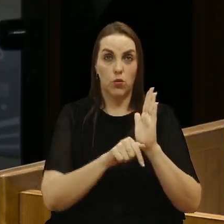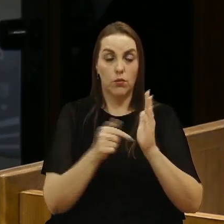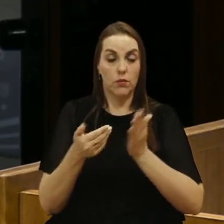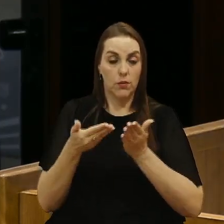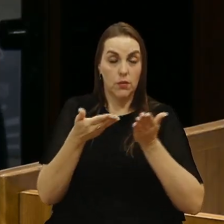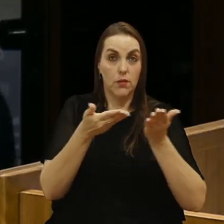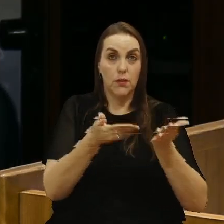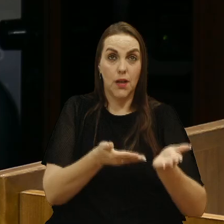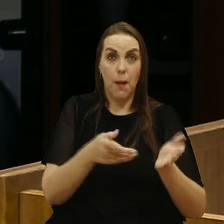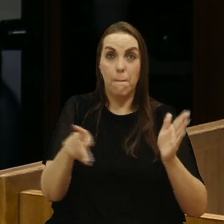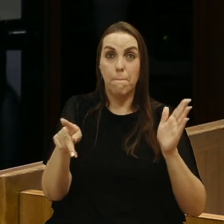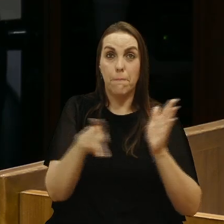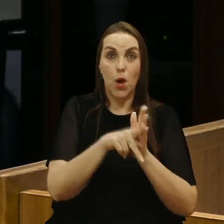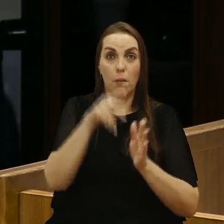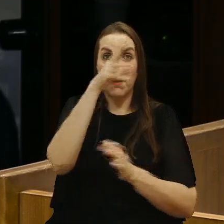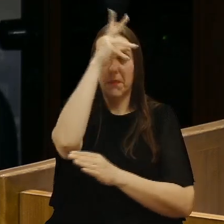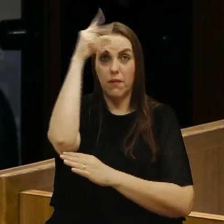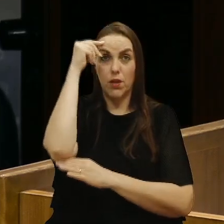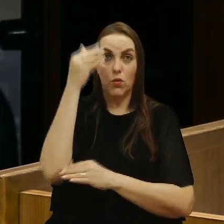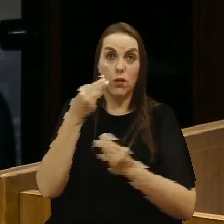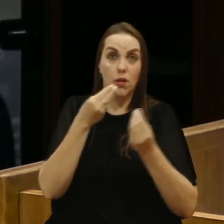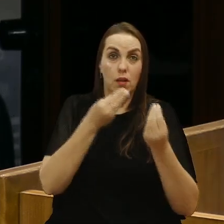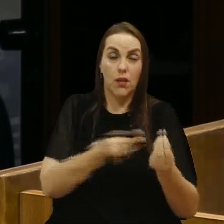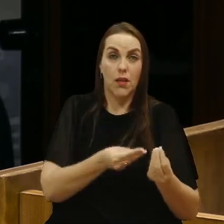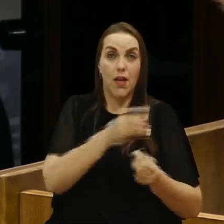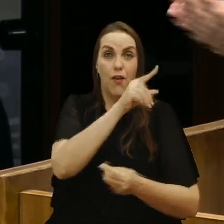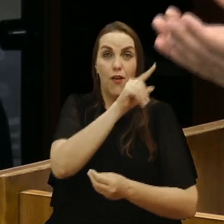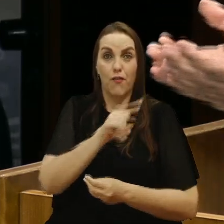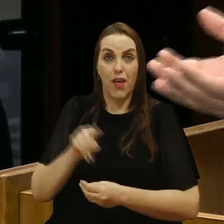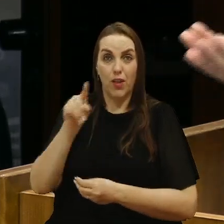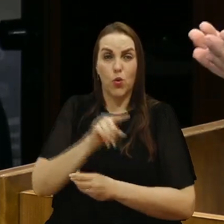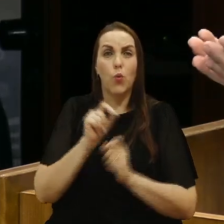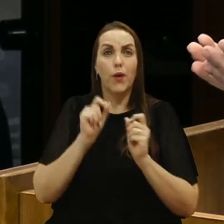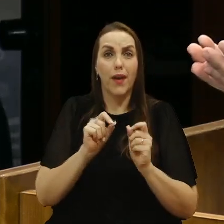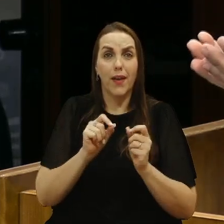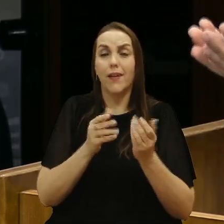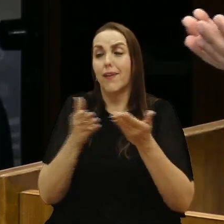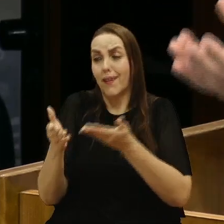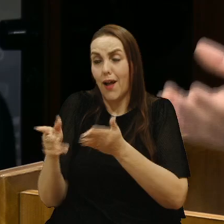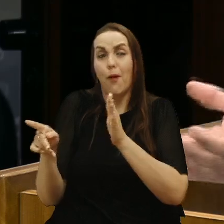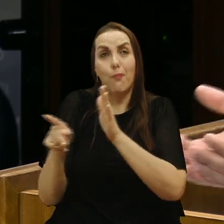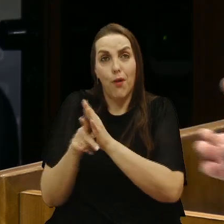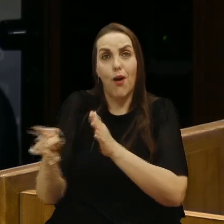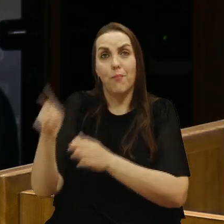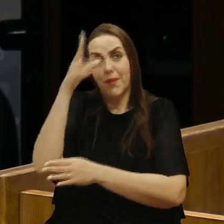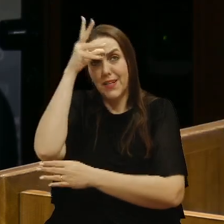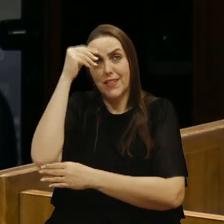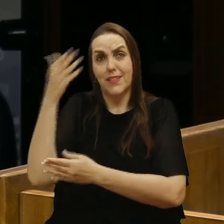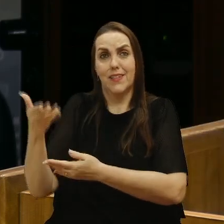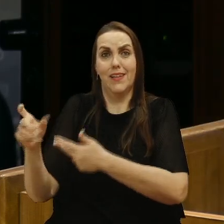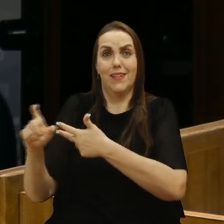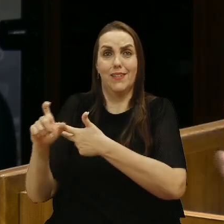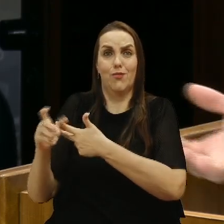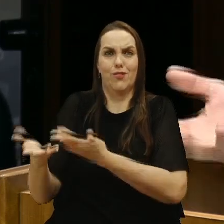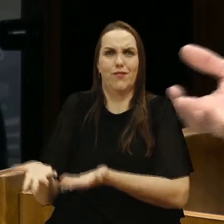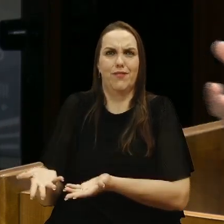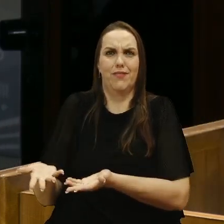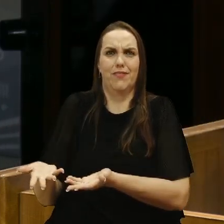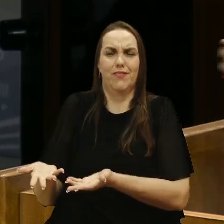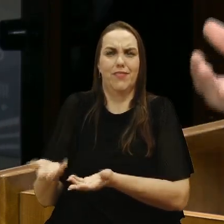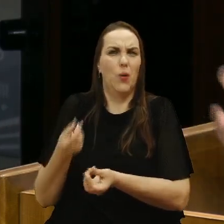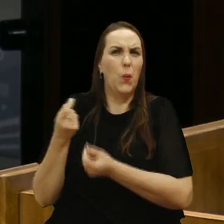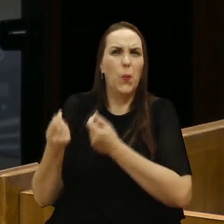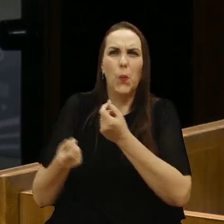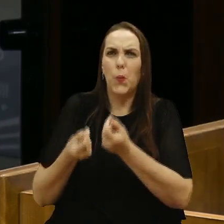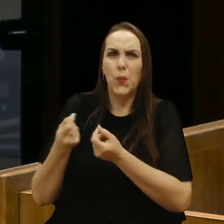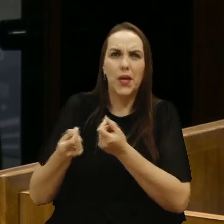pelo próprio Executivo tem um veto de quem? Do próprio Executivo. O que